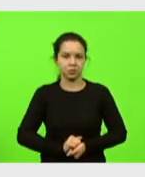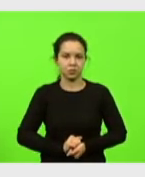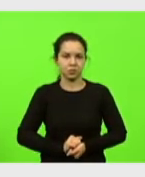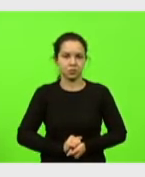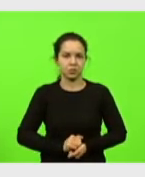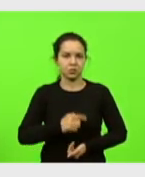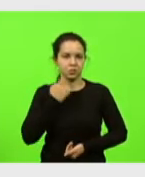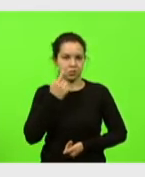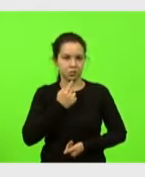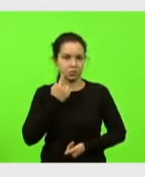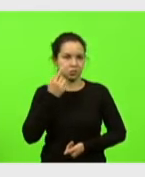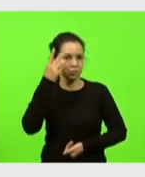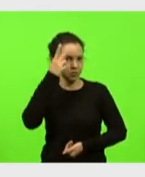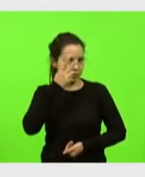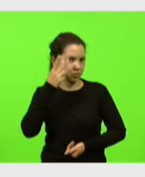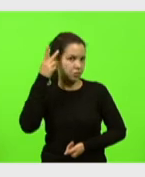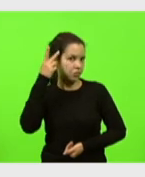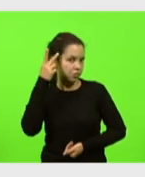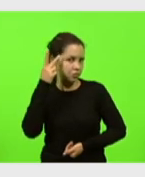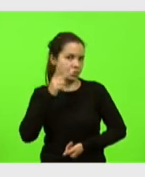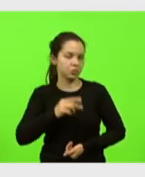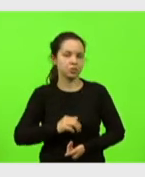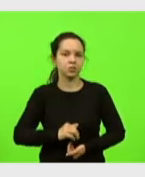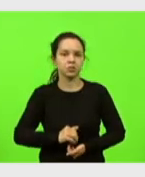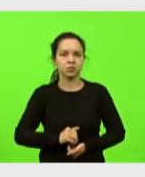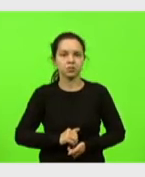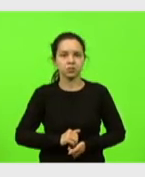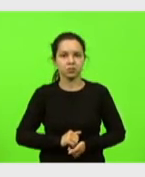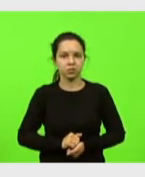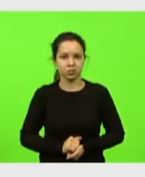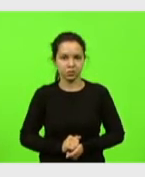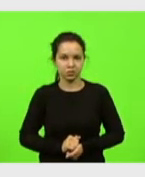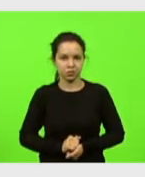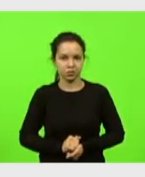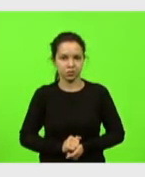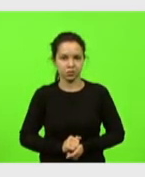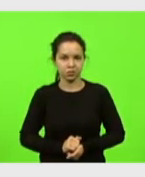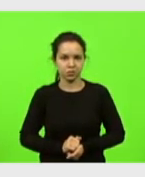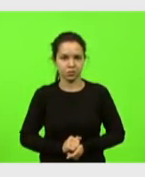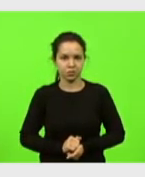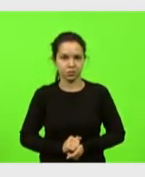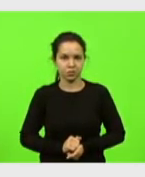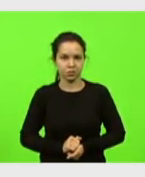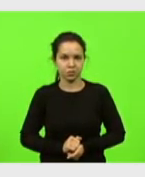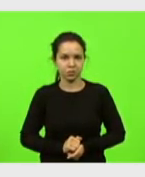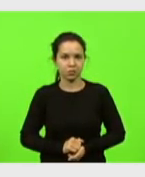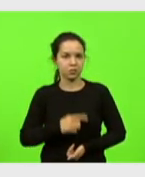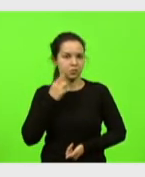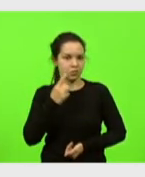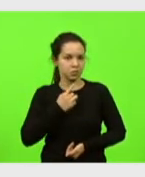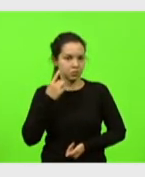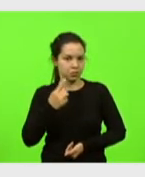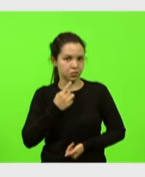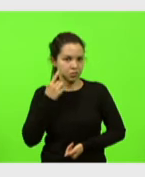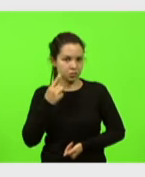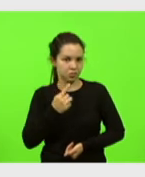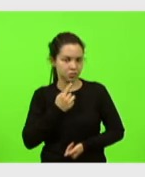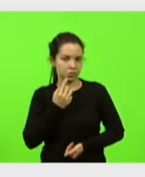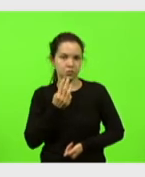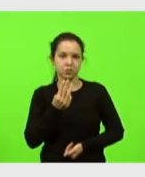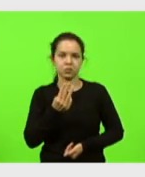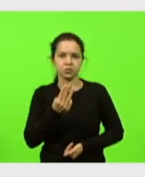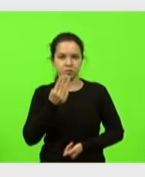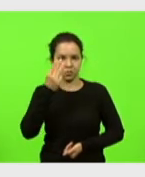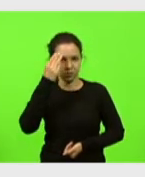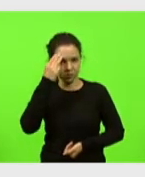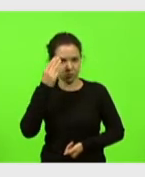deputada Paulinha? Como vota deputado Sérgio Mota? Tem